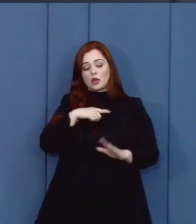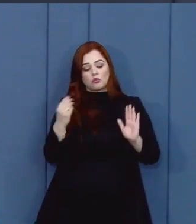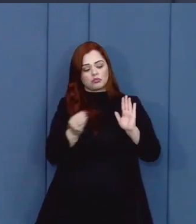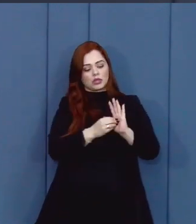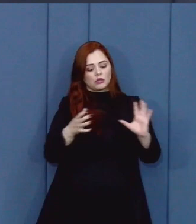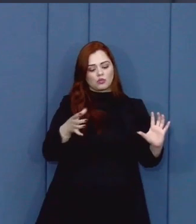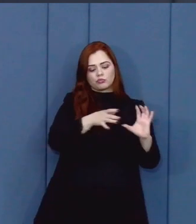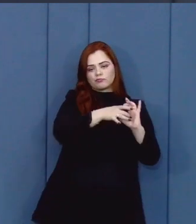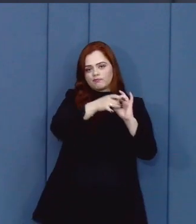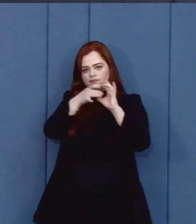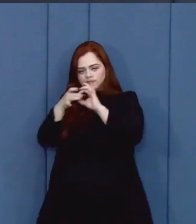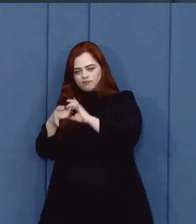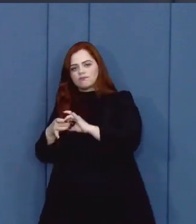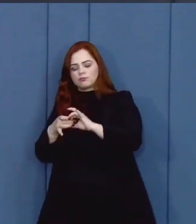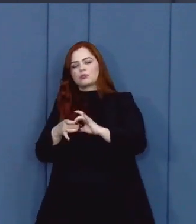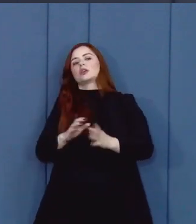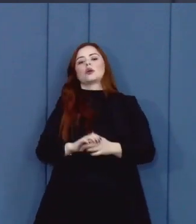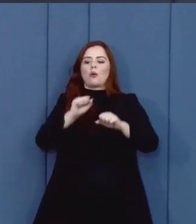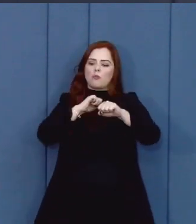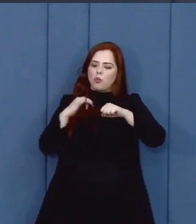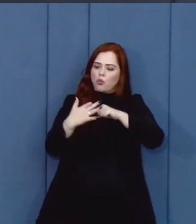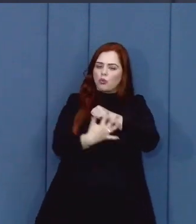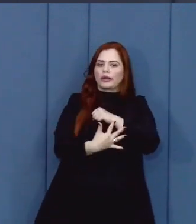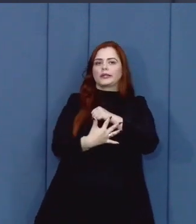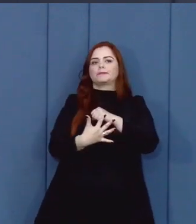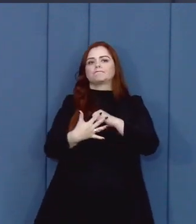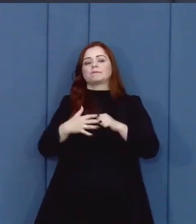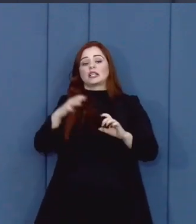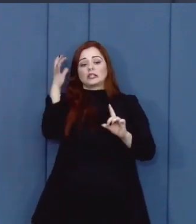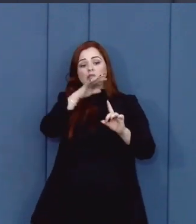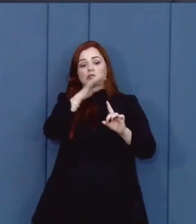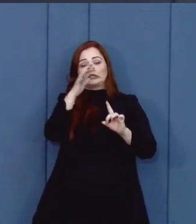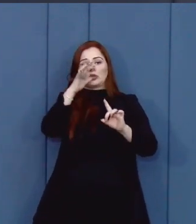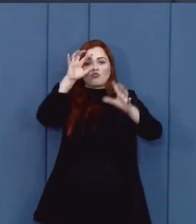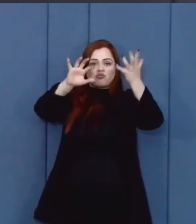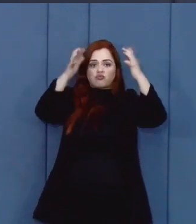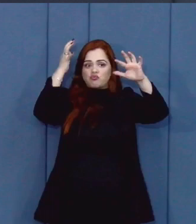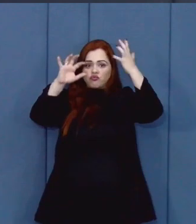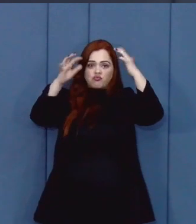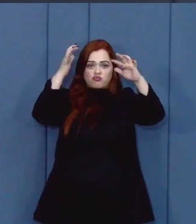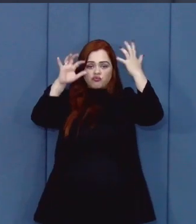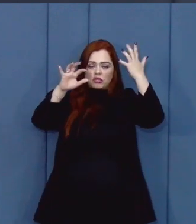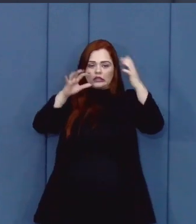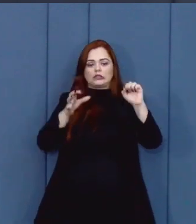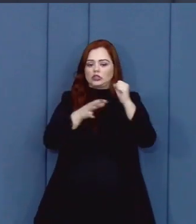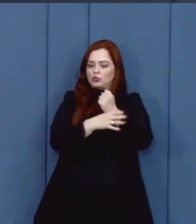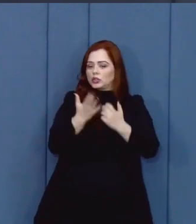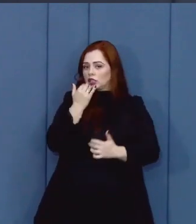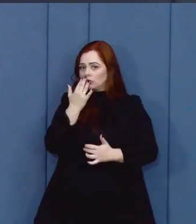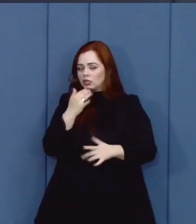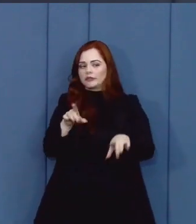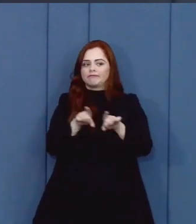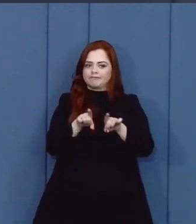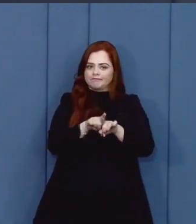contexto. Seja a pandemia da Covid, a crise climática avassaladora, né, crise de segurança